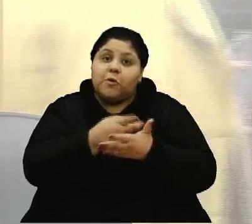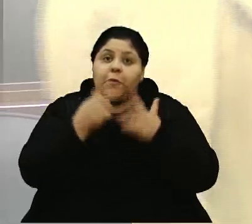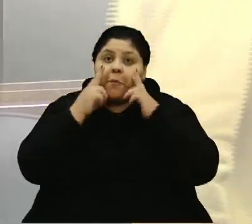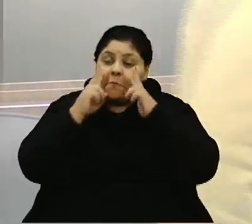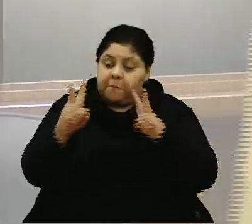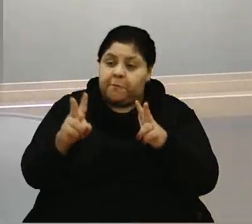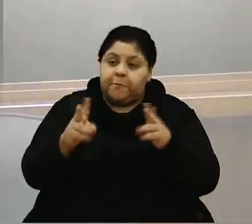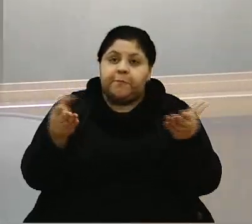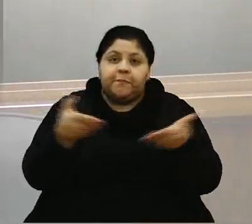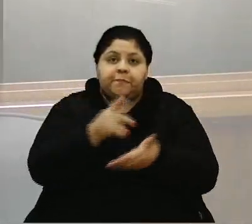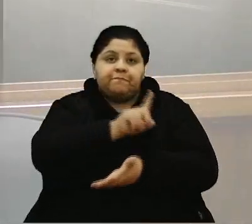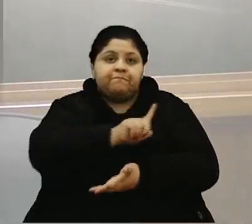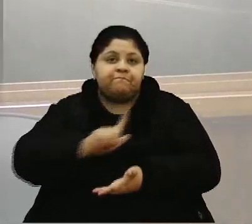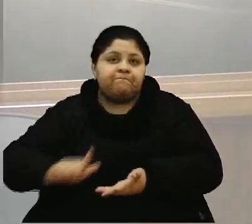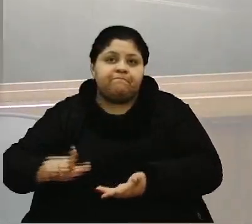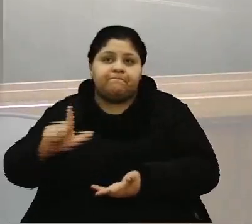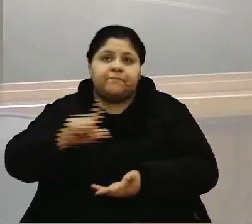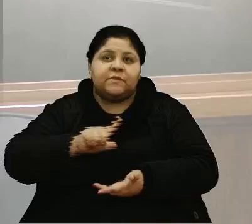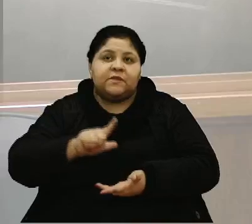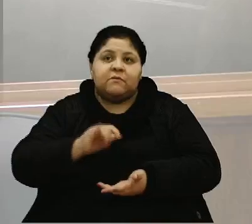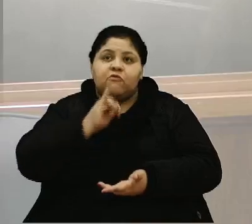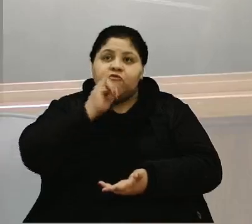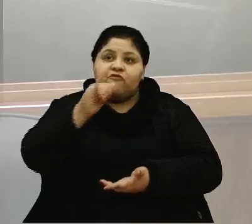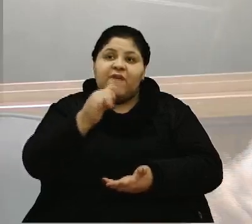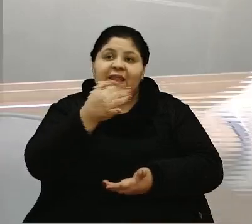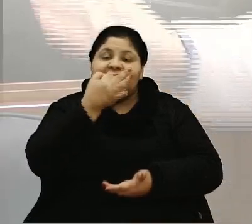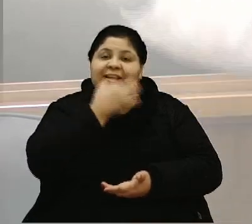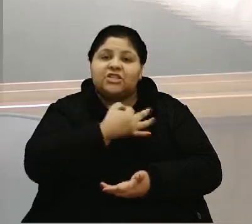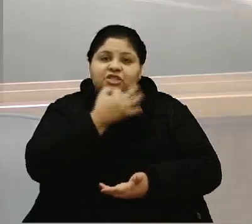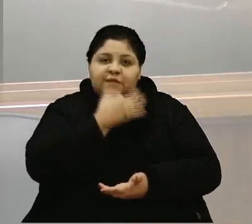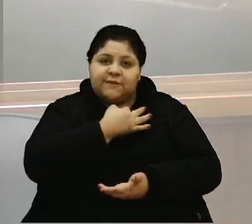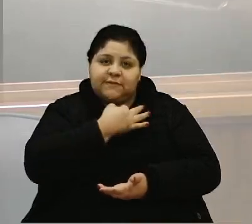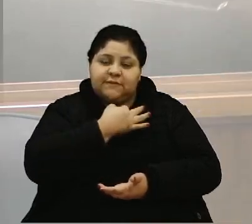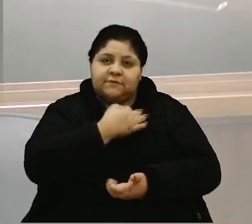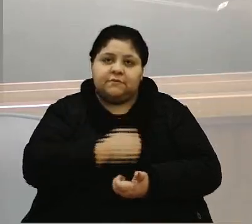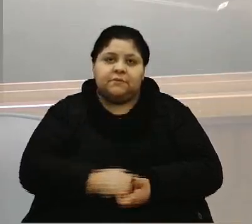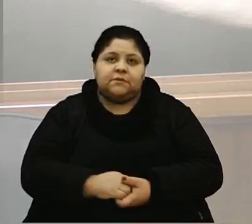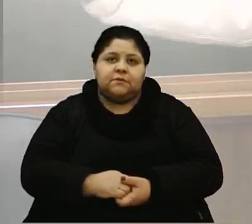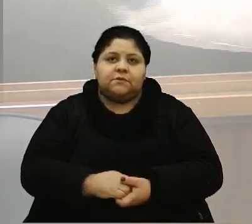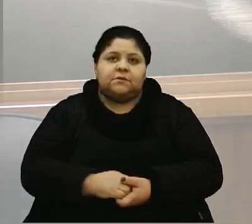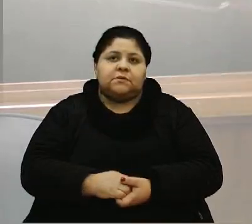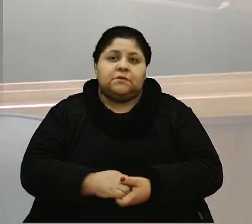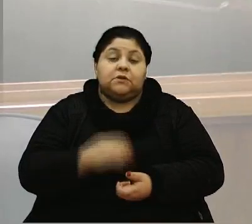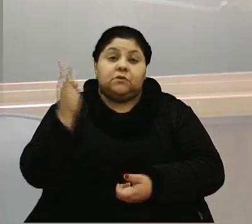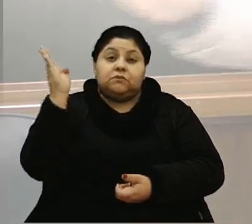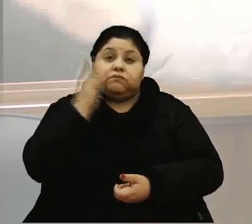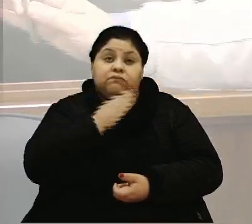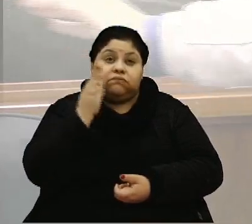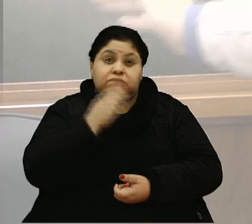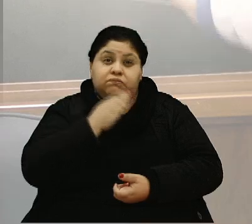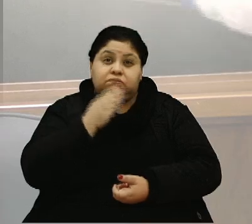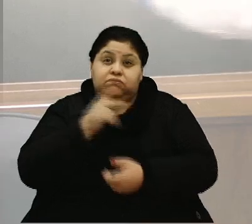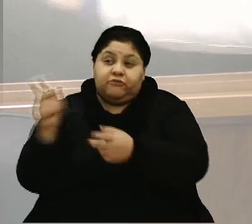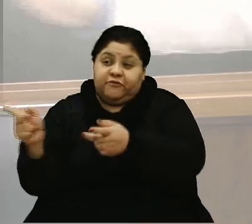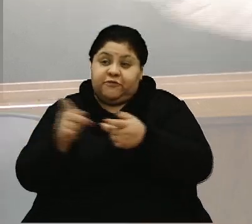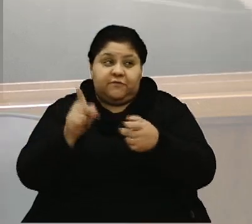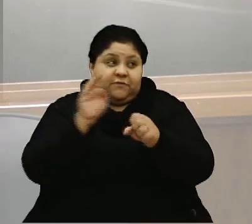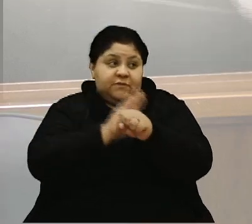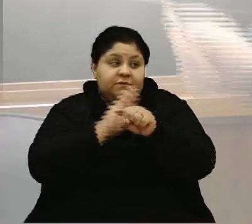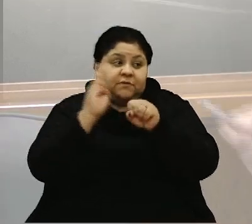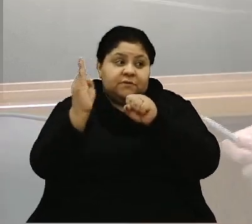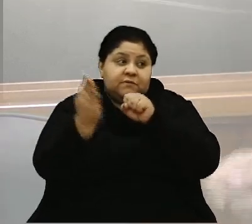atual governo nós tivemos o Fala Caxias. Foi uma correria de ir para os bairros, uma